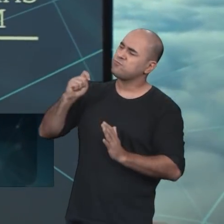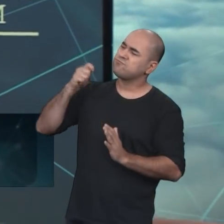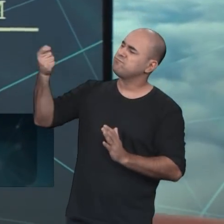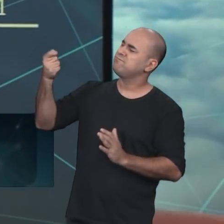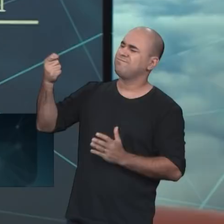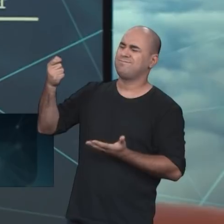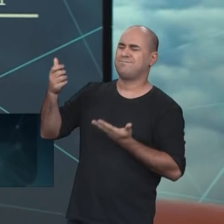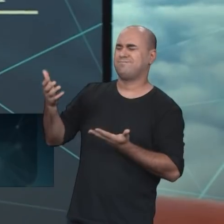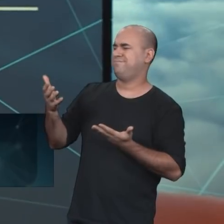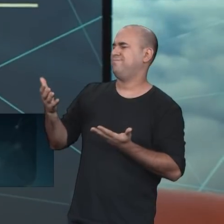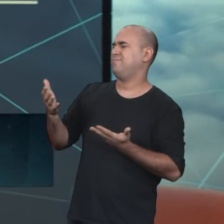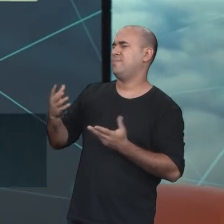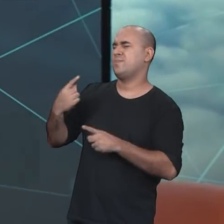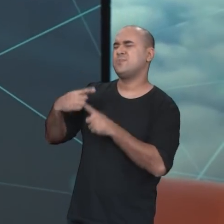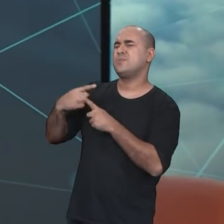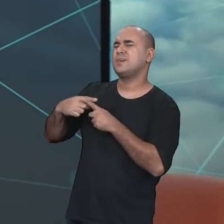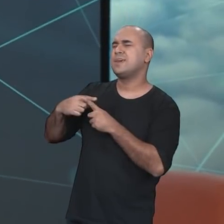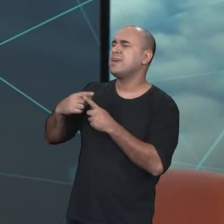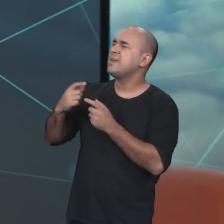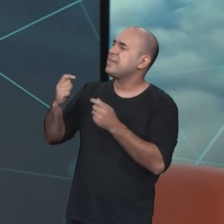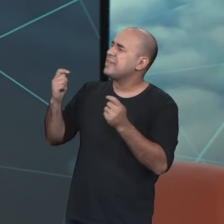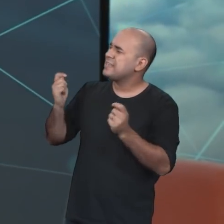Senhor me dá de falar para eles do Teu amor.